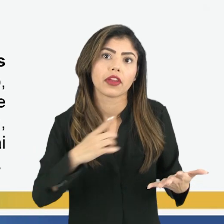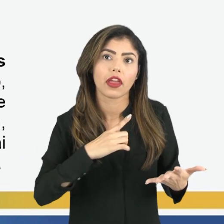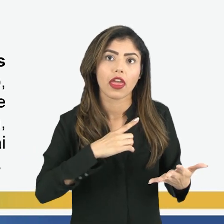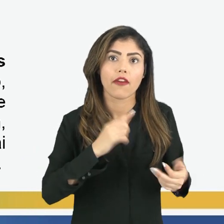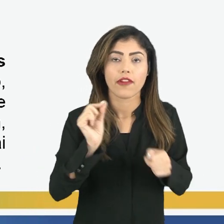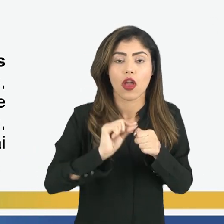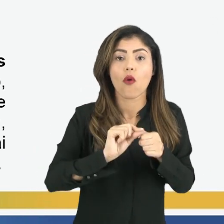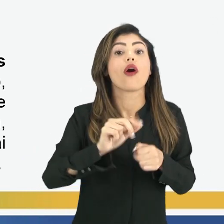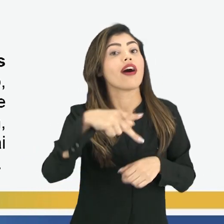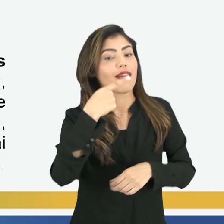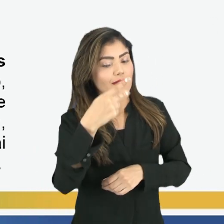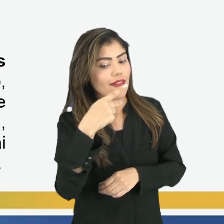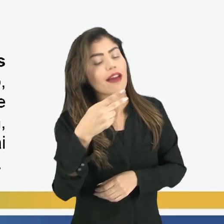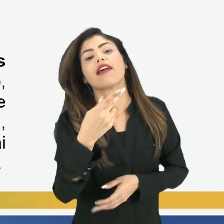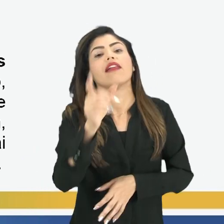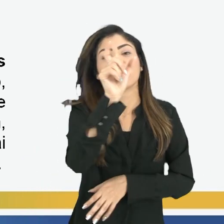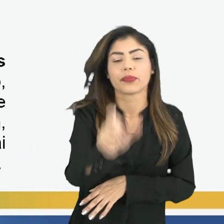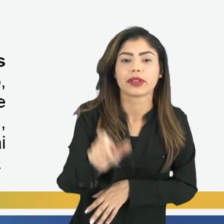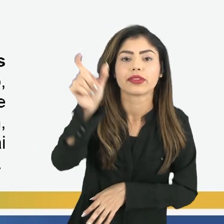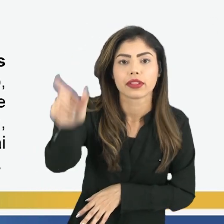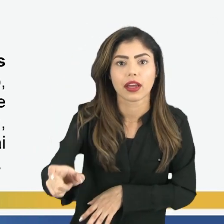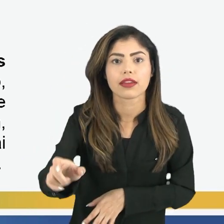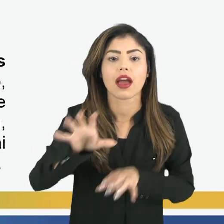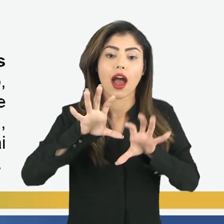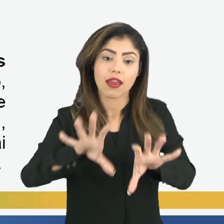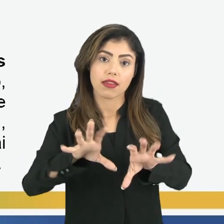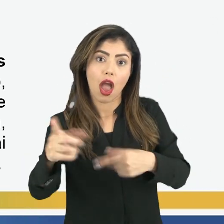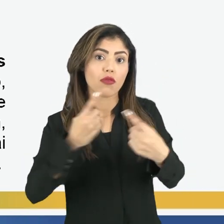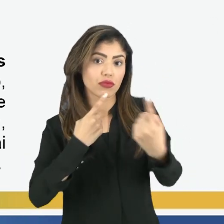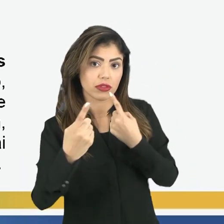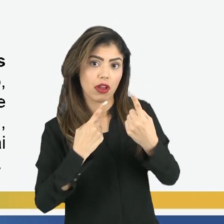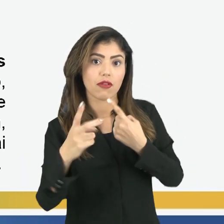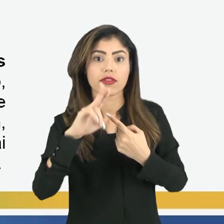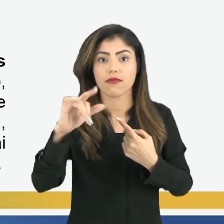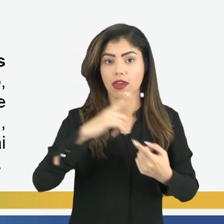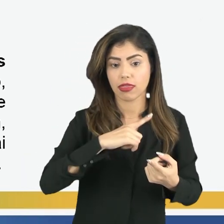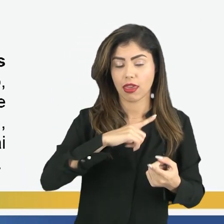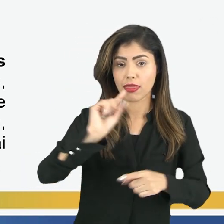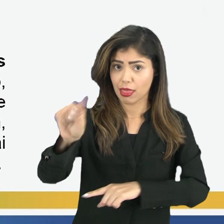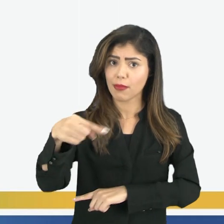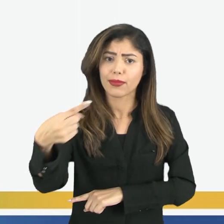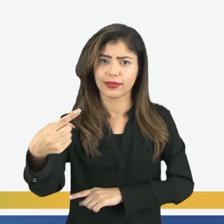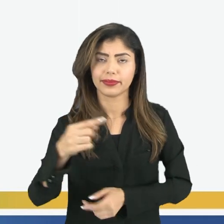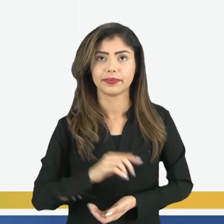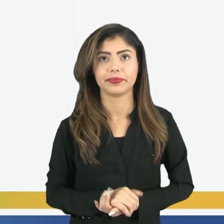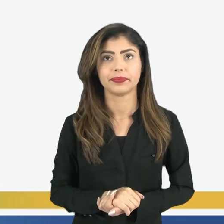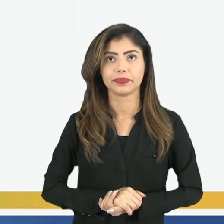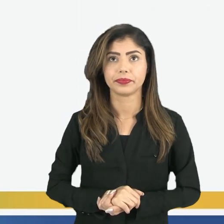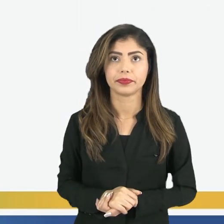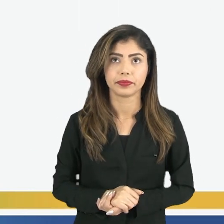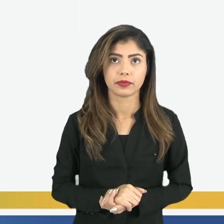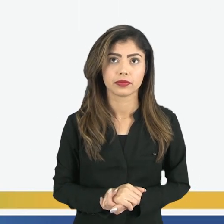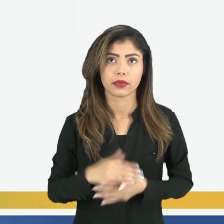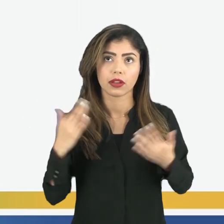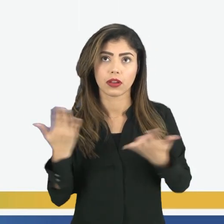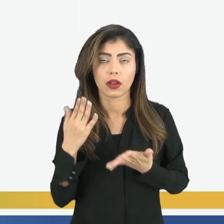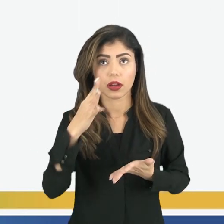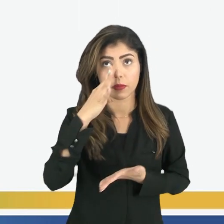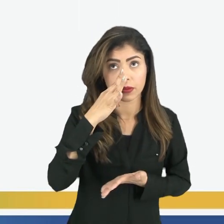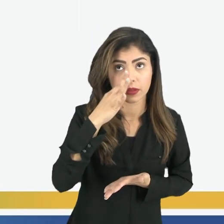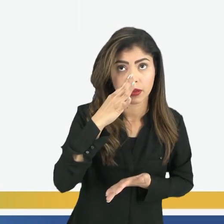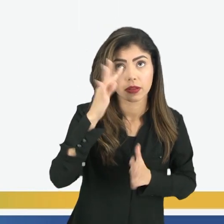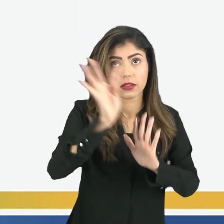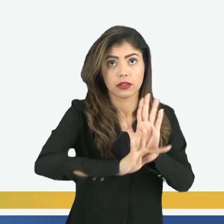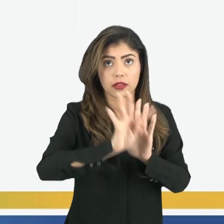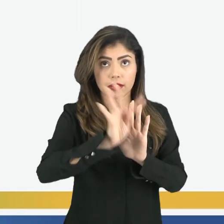uma fala de uma personagem e assim preparar o diálogo que vai acontecer logo em seguida. Agora, observe os